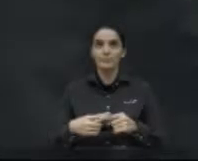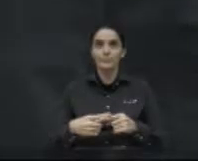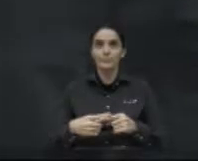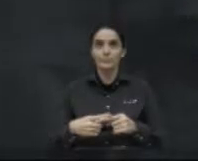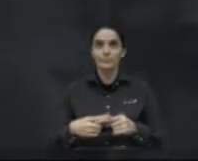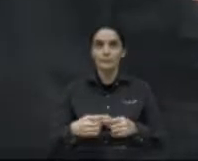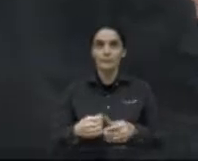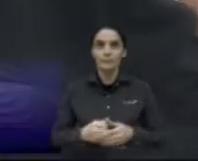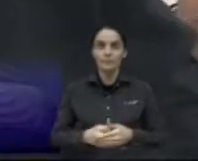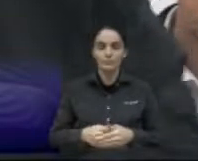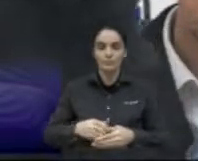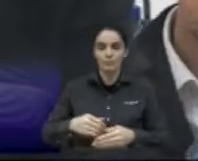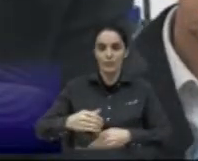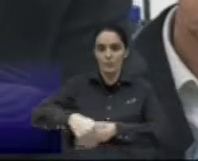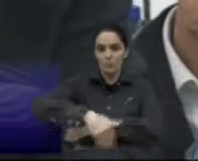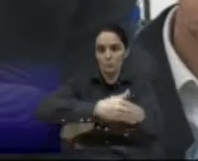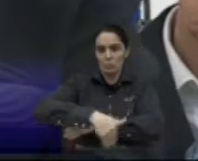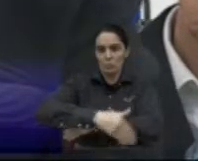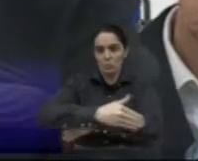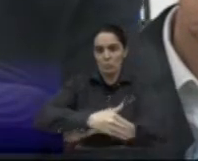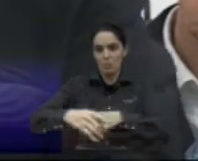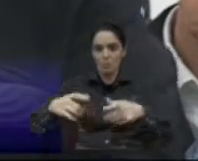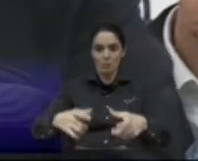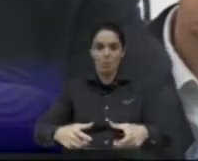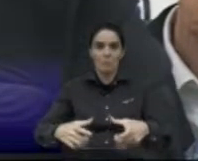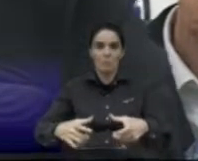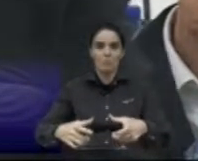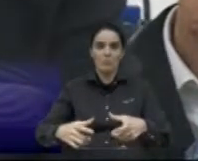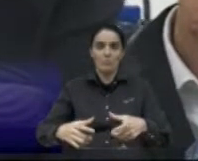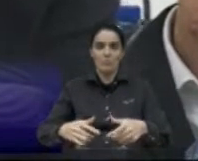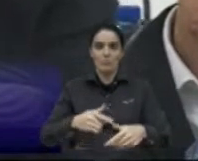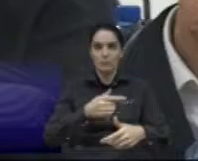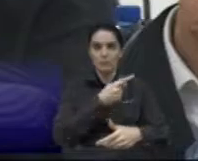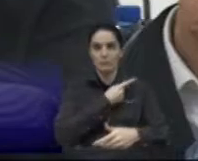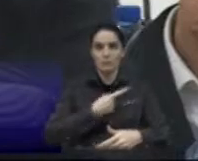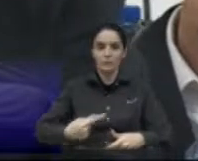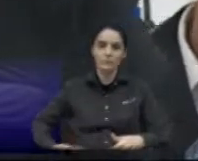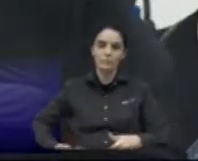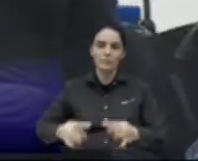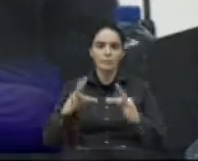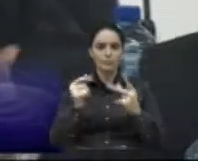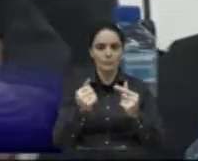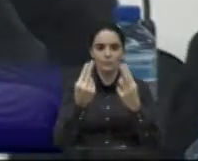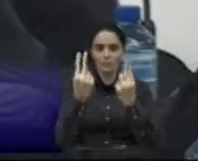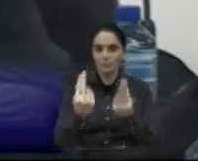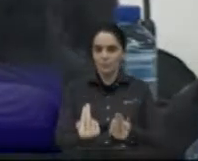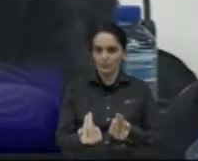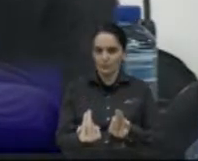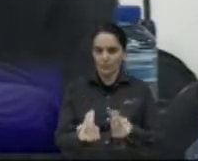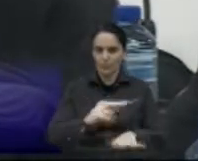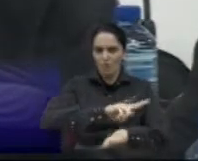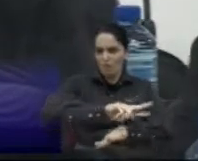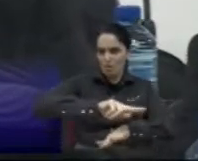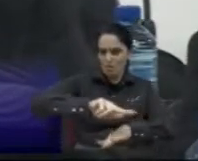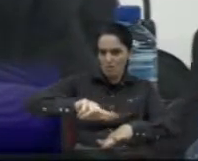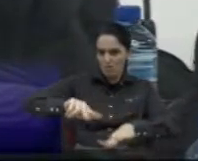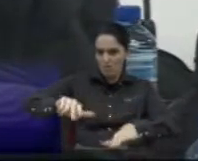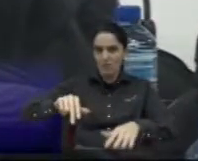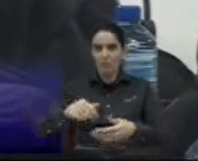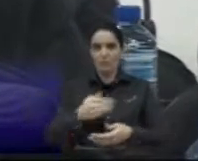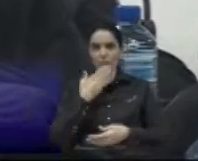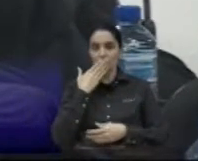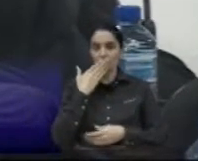denominação de ruas e logradouros públicos com mesma finalidade aos projetos de diversos vereadores, eu faço